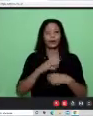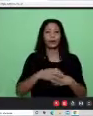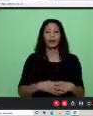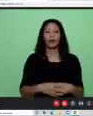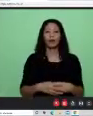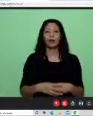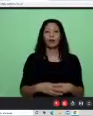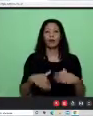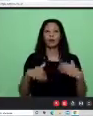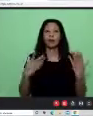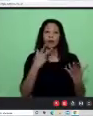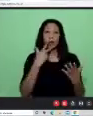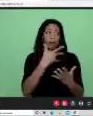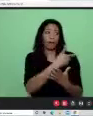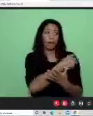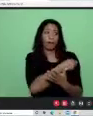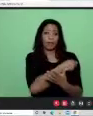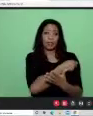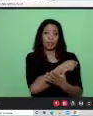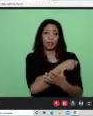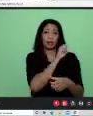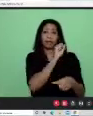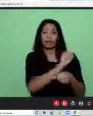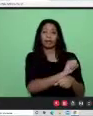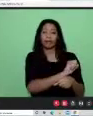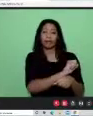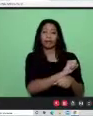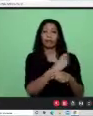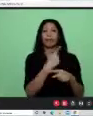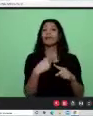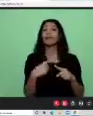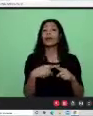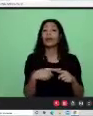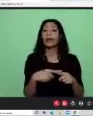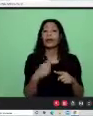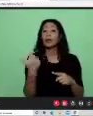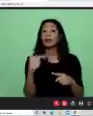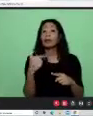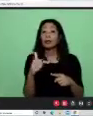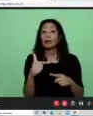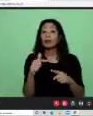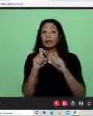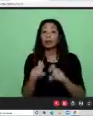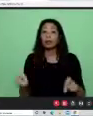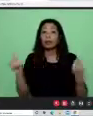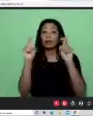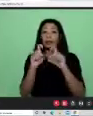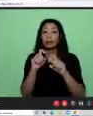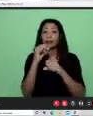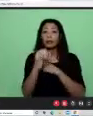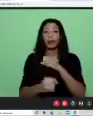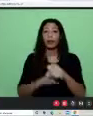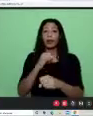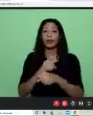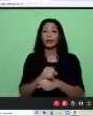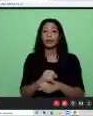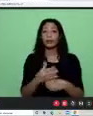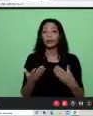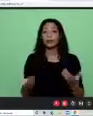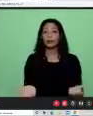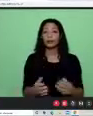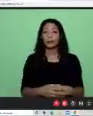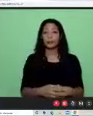bairro da Copab não está ocorrendo devido à ausência de um computador com internet, com acesso à internet.